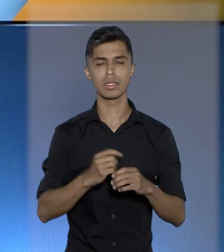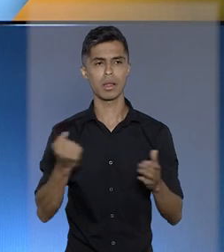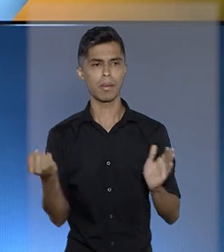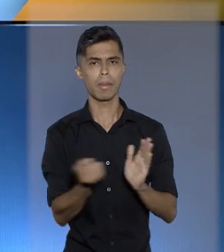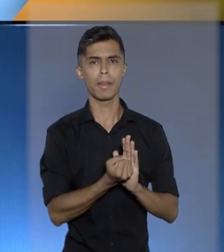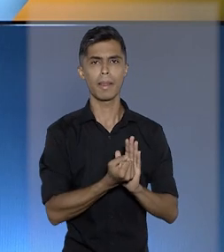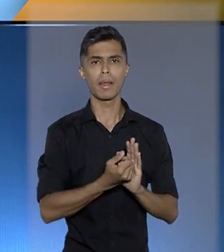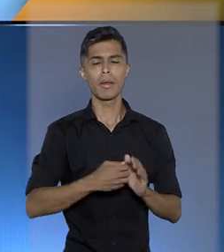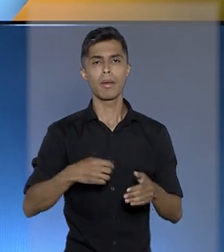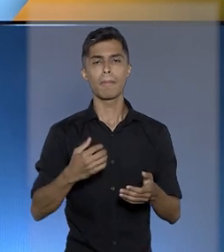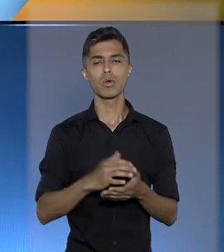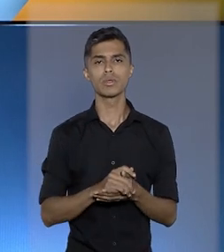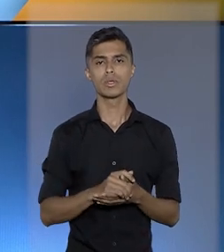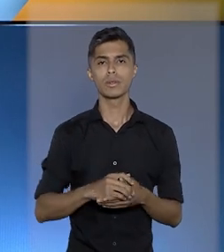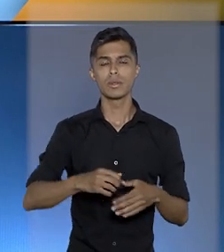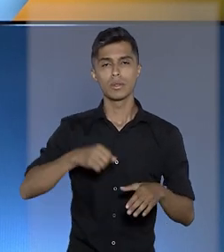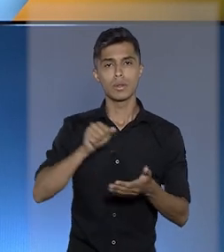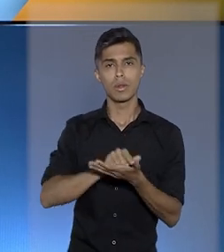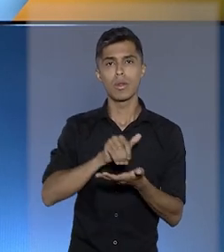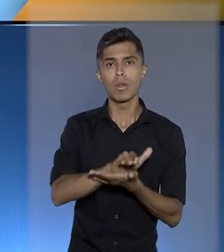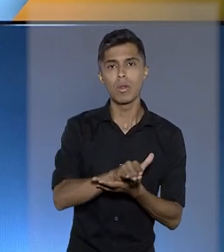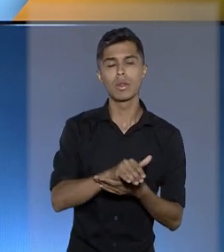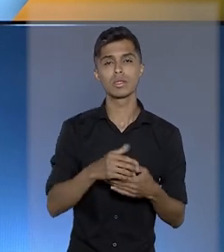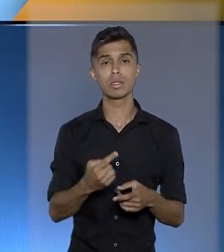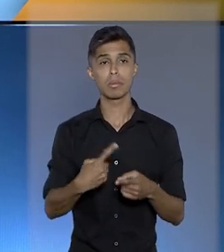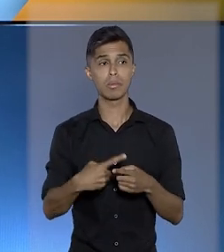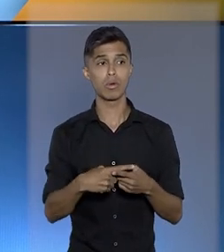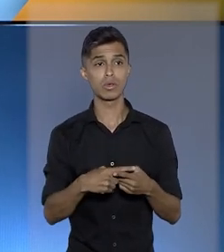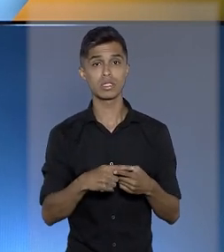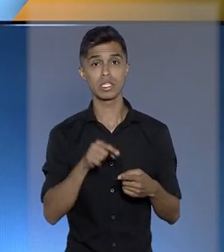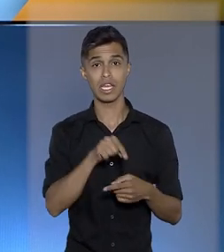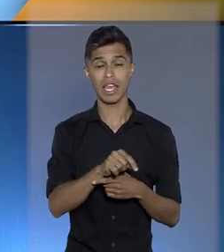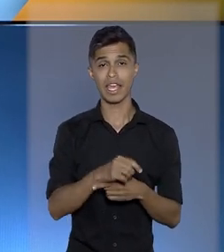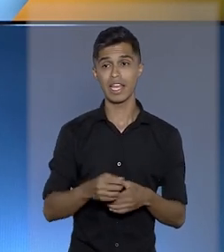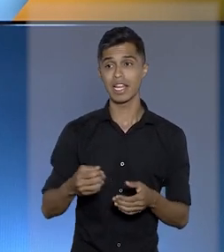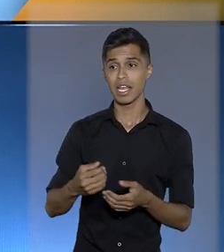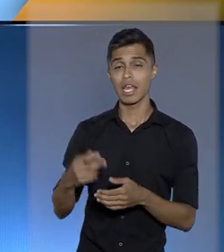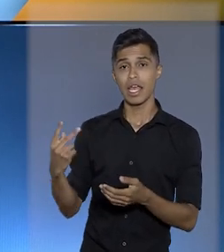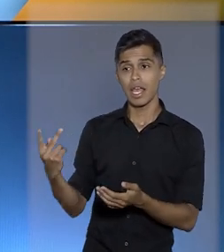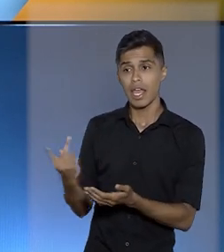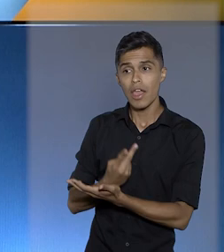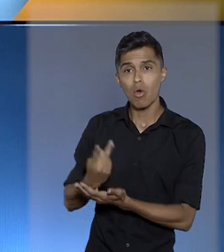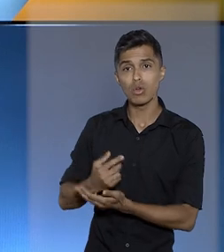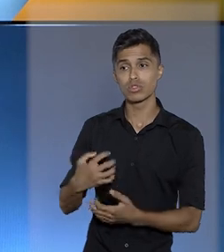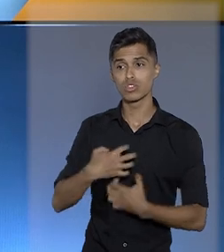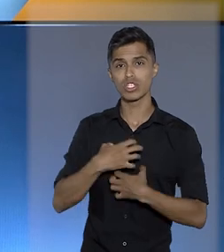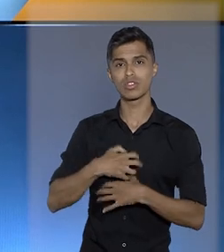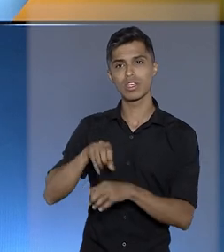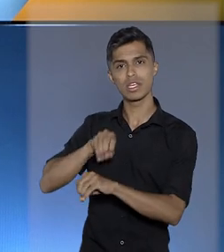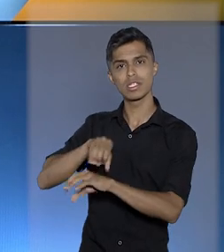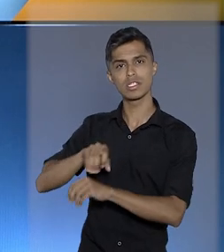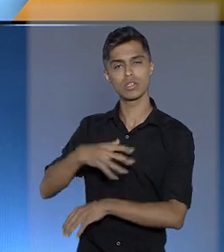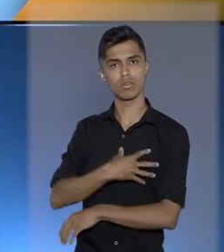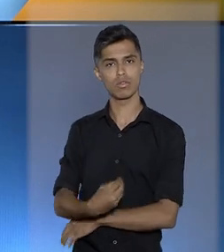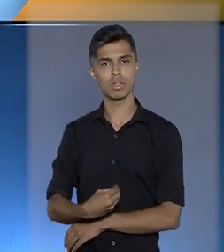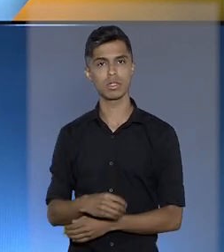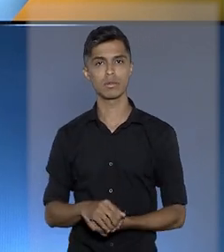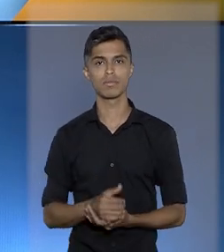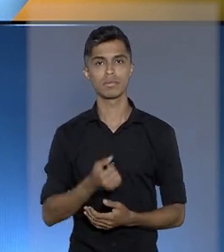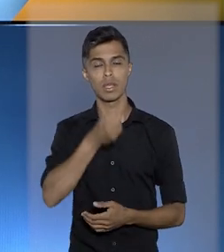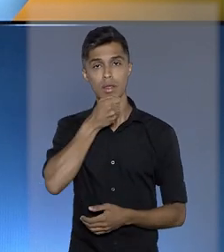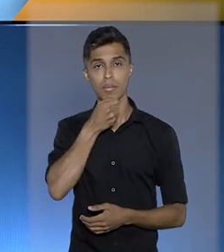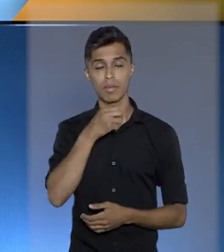multa em valor abaixo do mínimo legal por negligência com educação do filho mais detalhes com a repórter